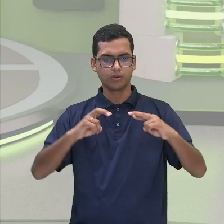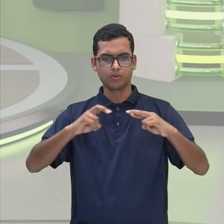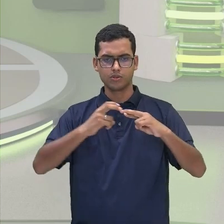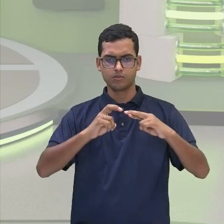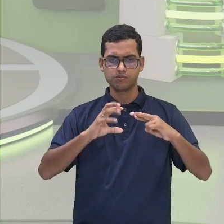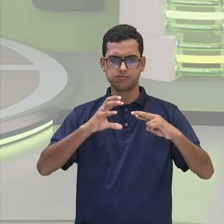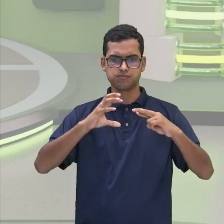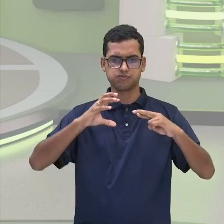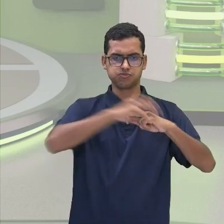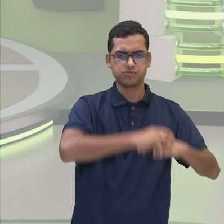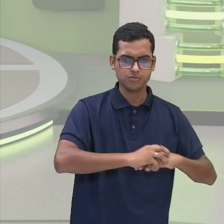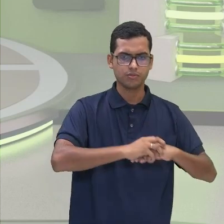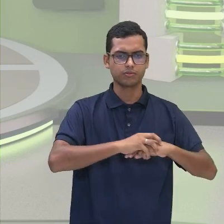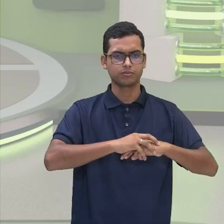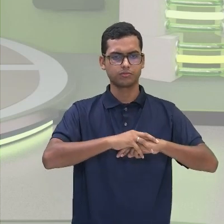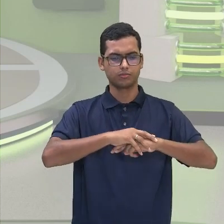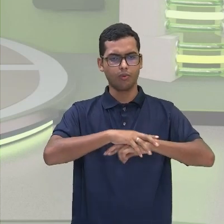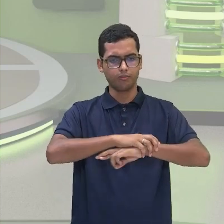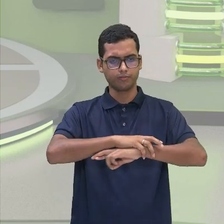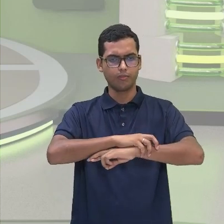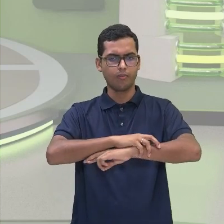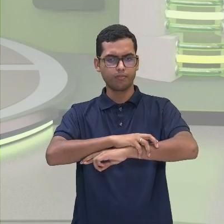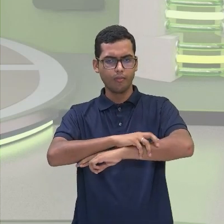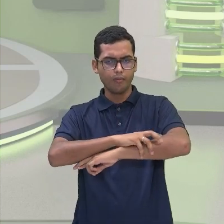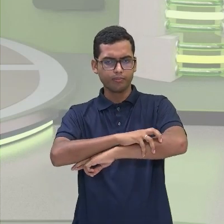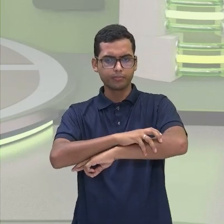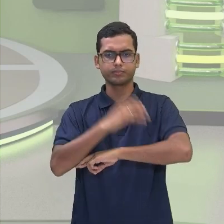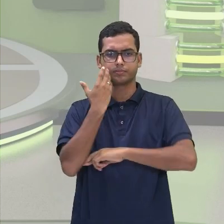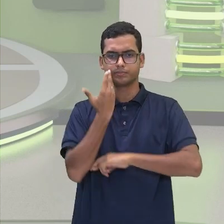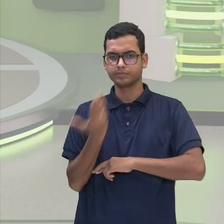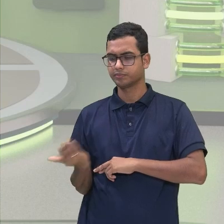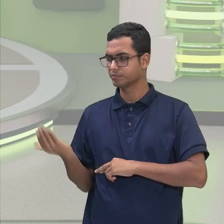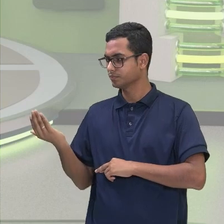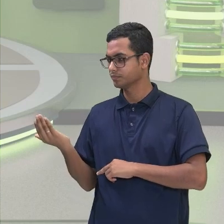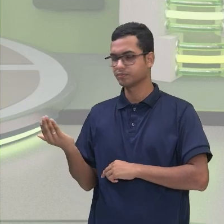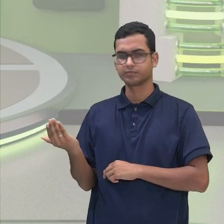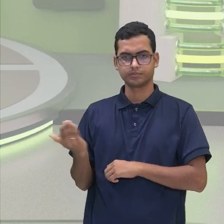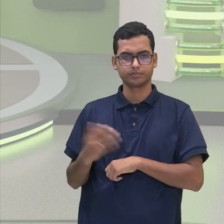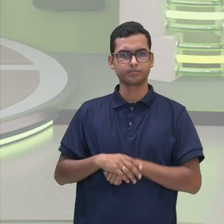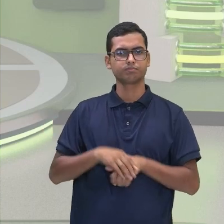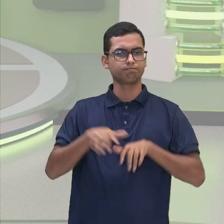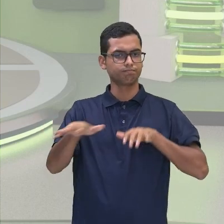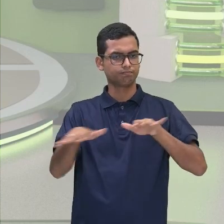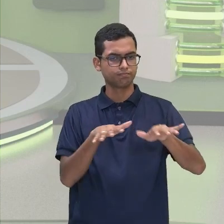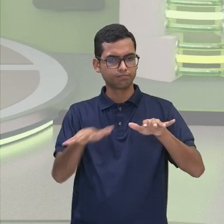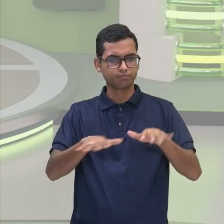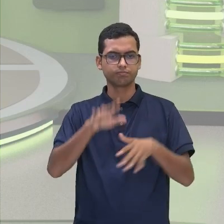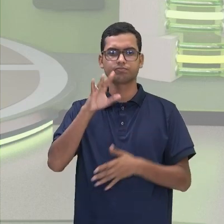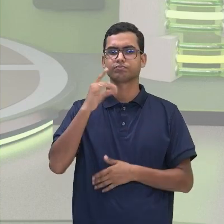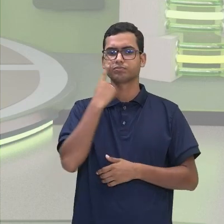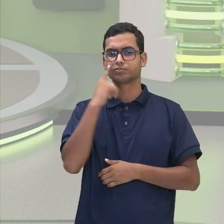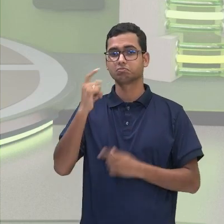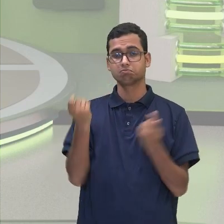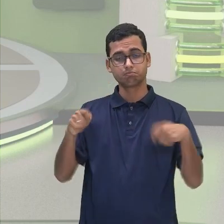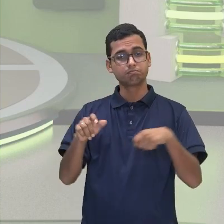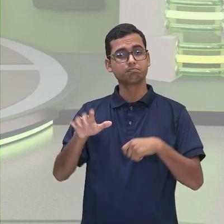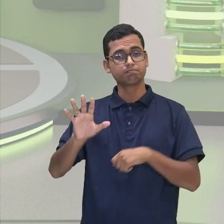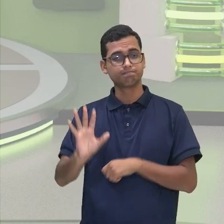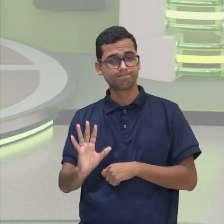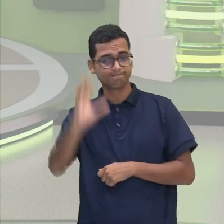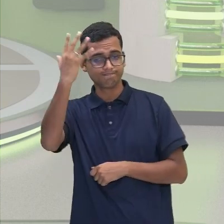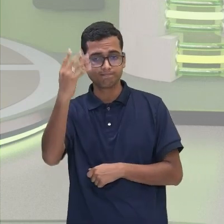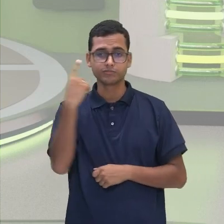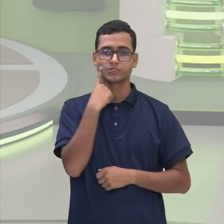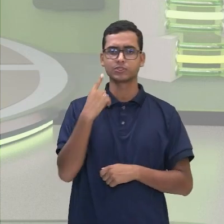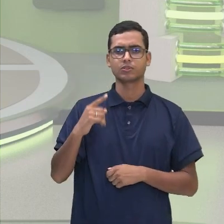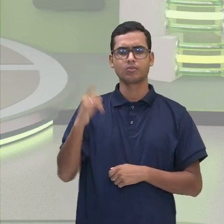um camundongo que está passando, né? E que, assim, esses movimentos, eles podem acontecer ou